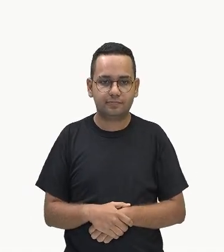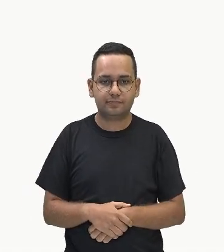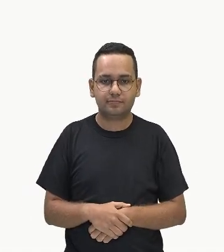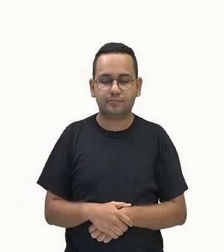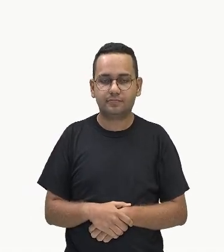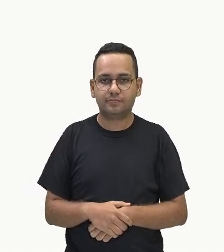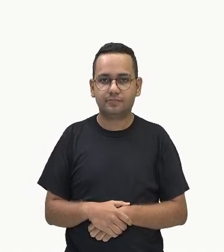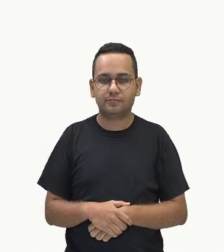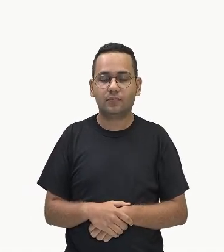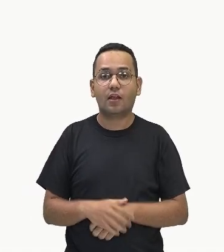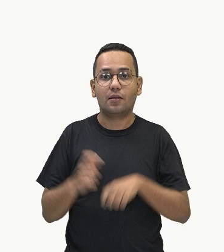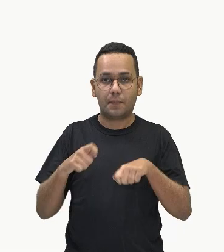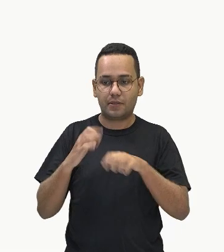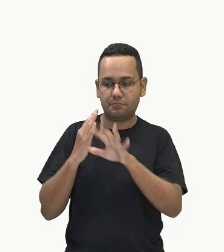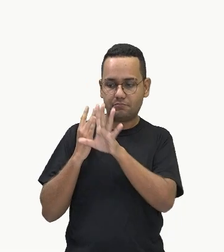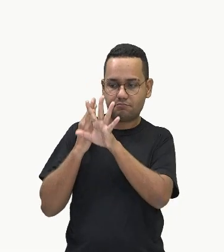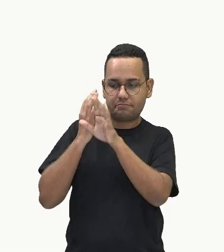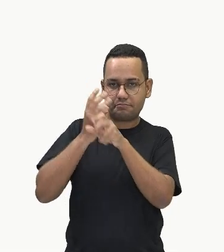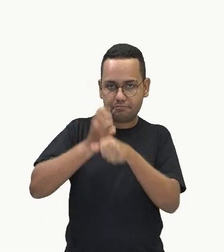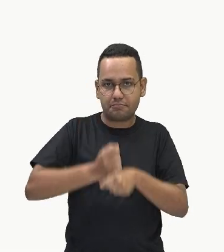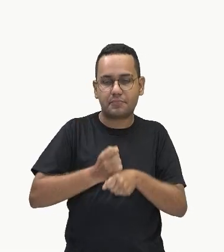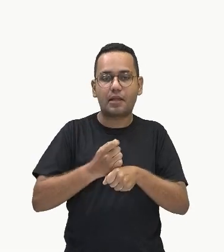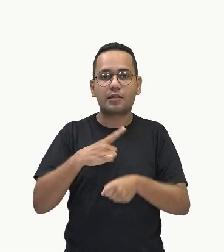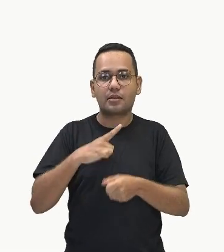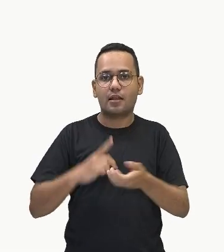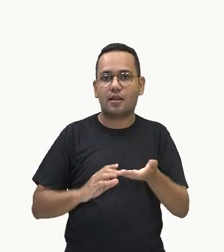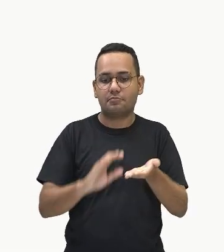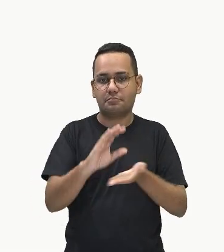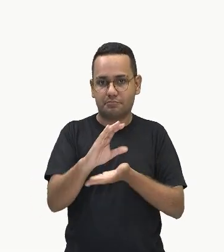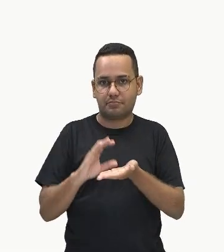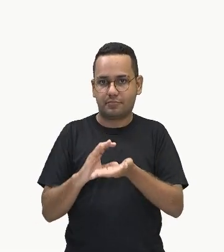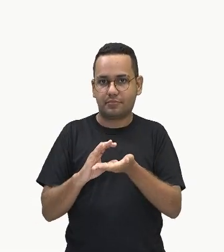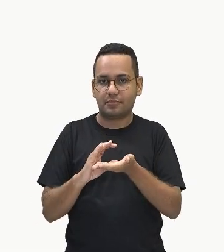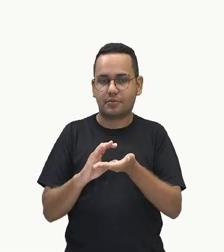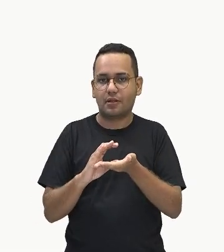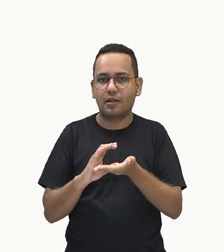2.040. Esse aqui é o valor que a Simone vai receber ao